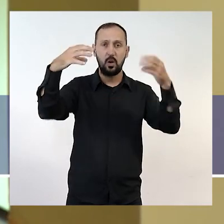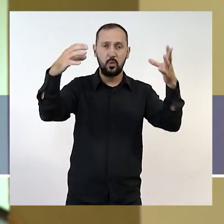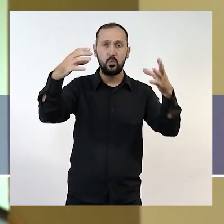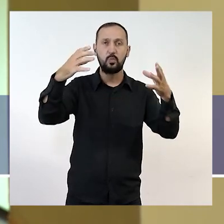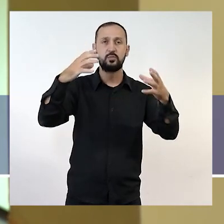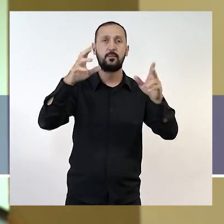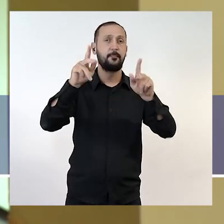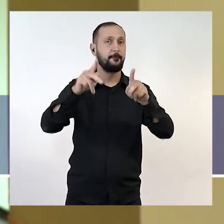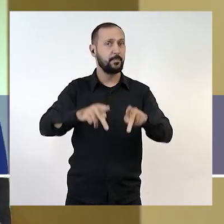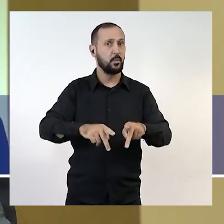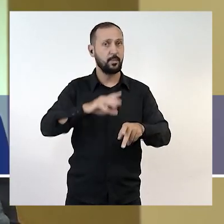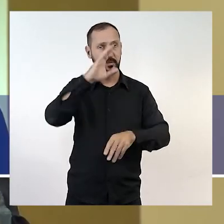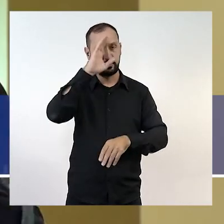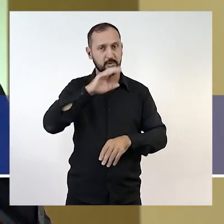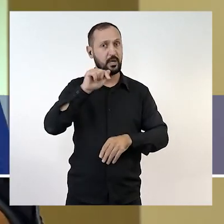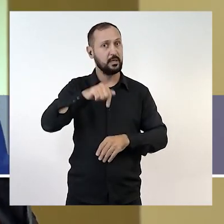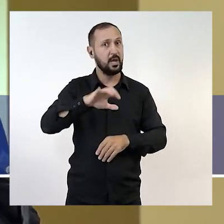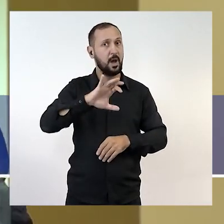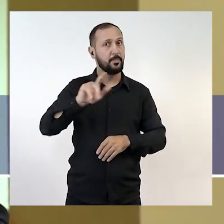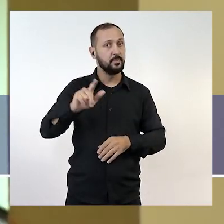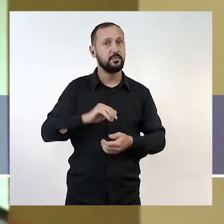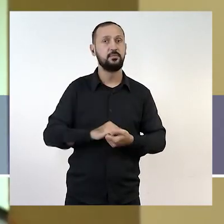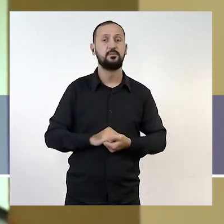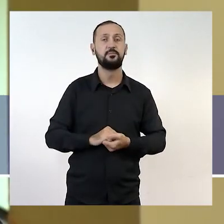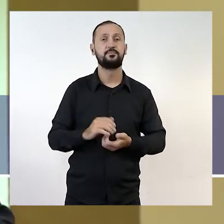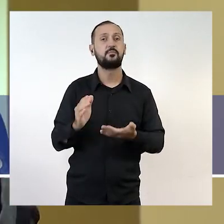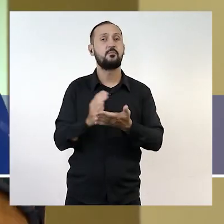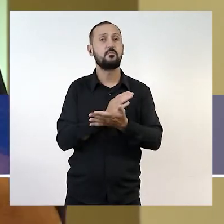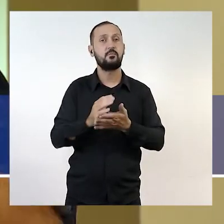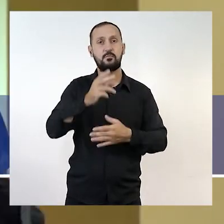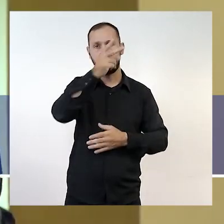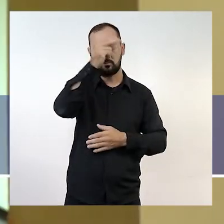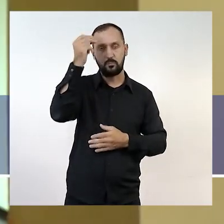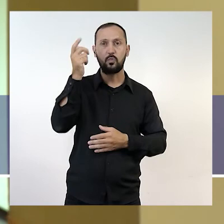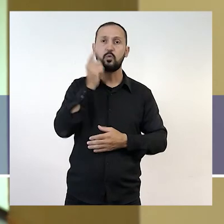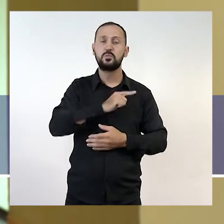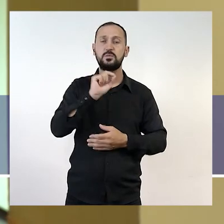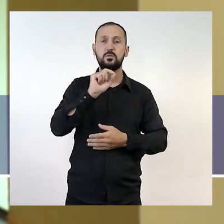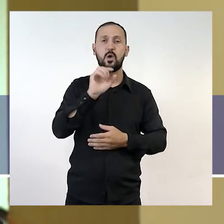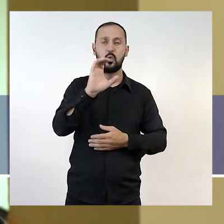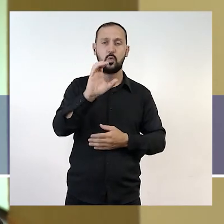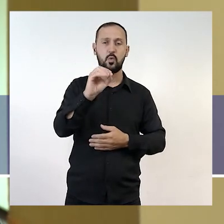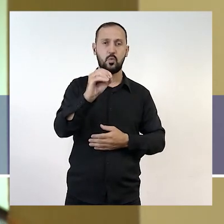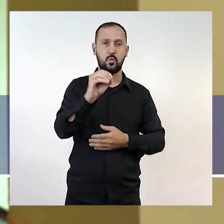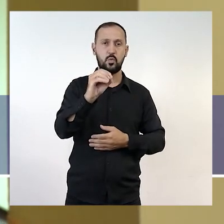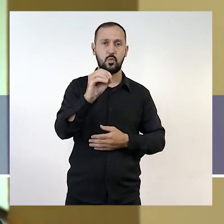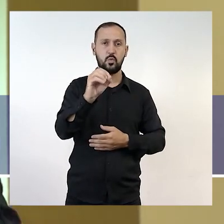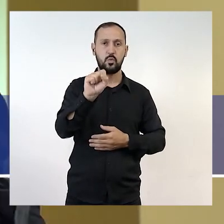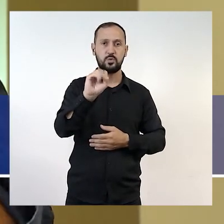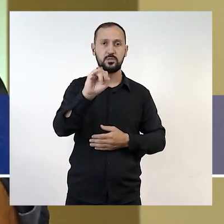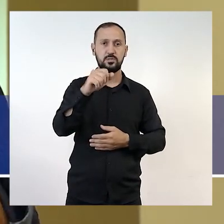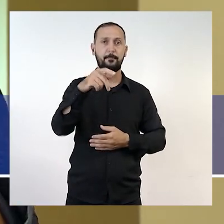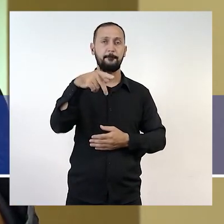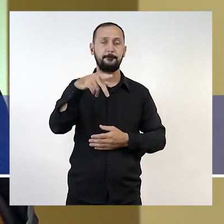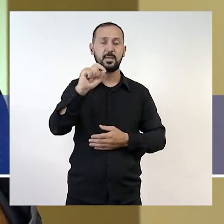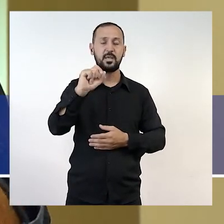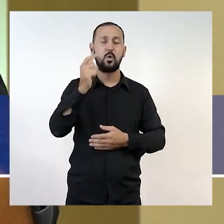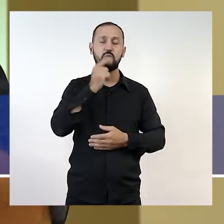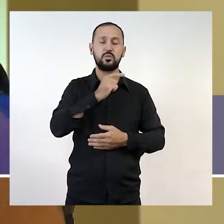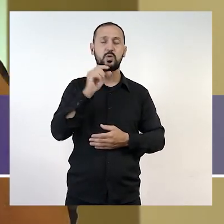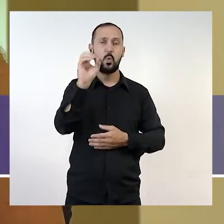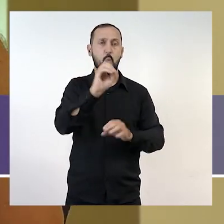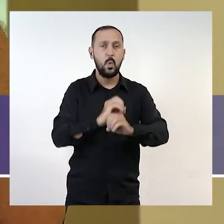iluminação pública, a COSIP, que eu falo especialmente de Campo Grande. Algumas prefeituras conseguiram zerar a COSIP.